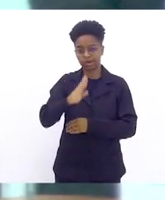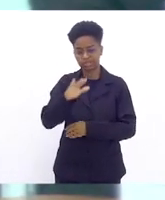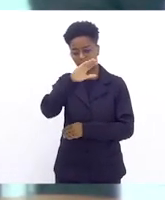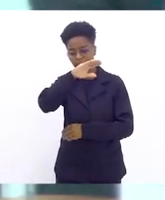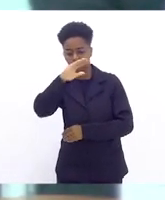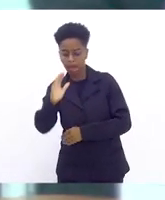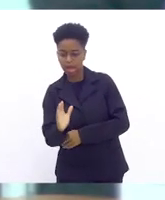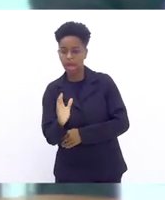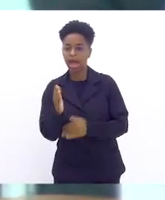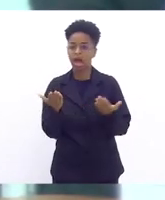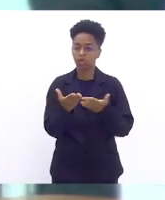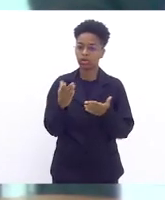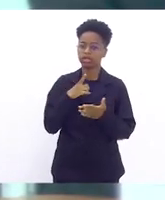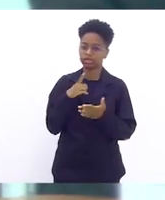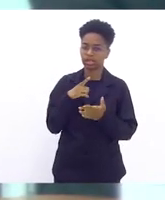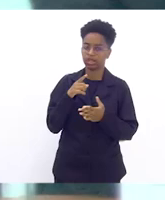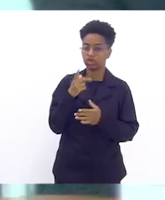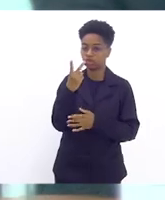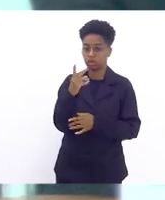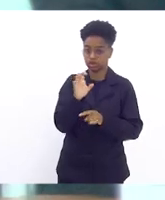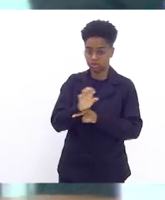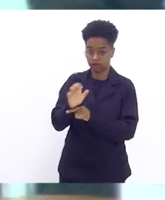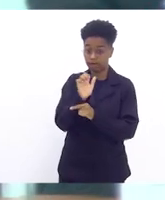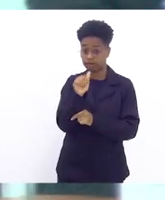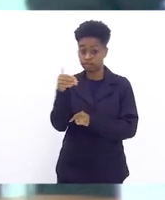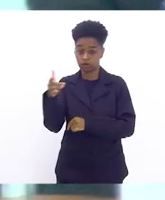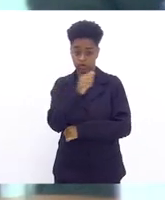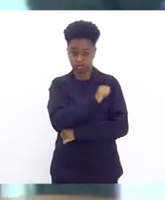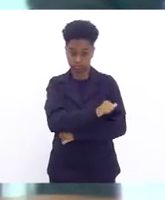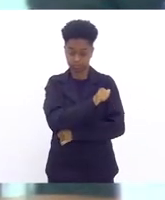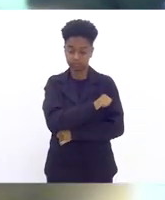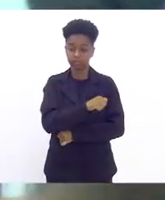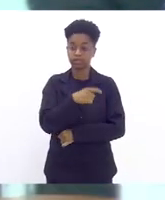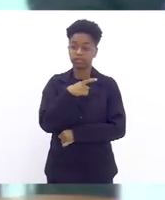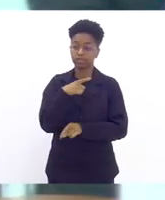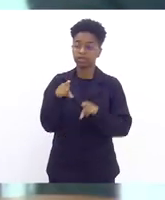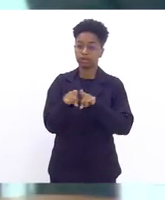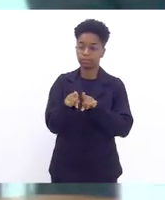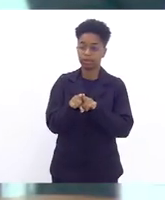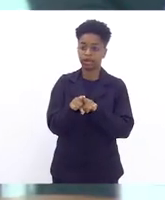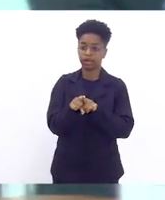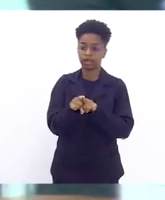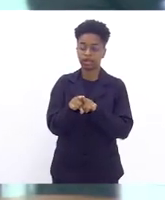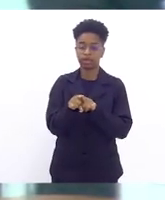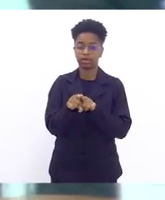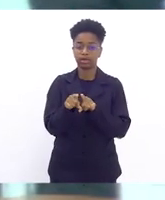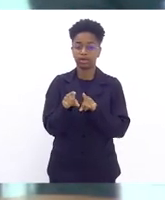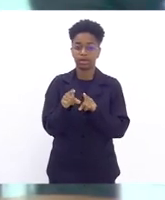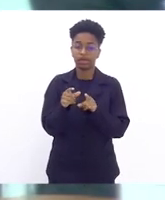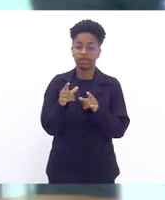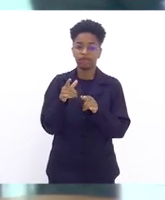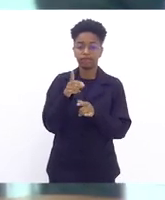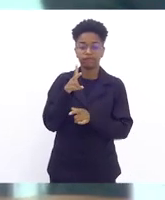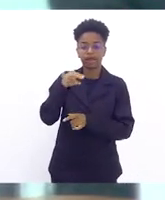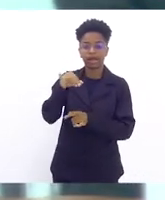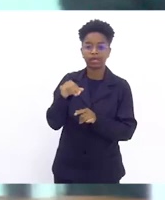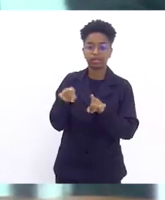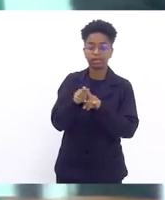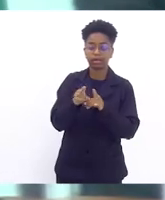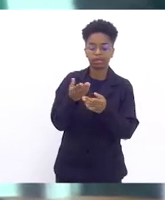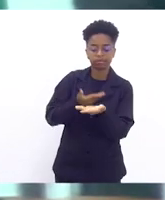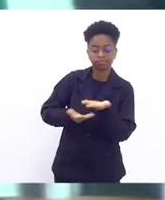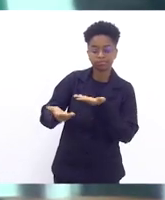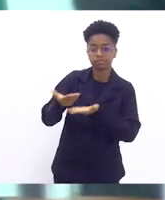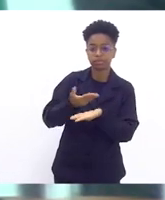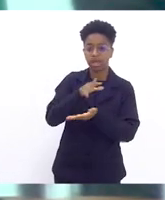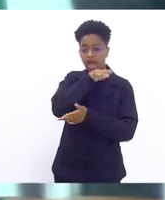remanescente em dois estados fora do Rio de Janeiro Rio de Janeiro tá tá praticamente extinto e a gente vai fazer a reprodução inclusive com com intercâmbio